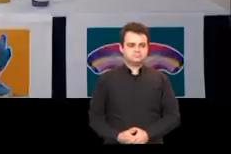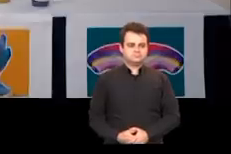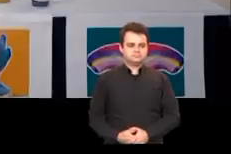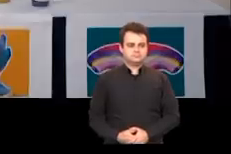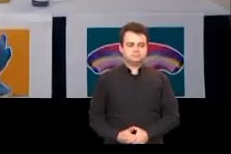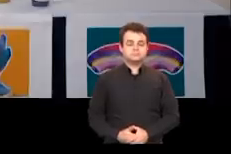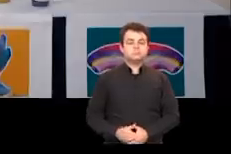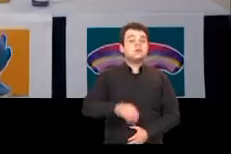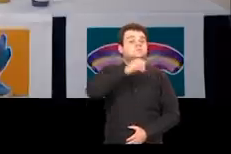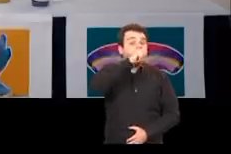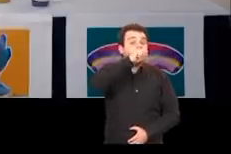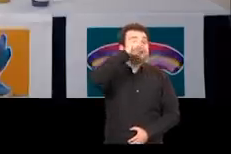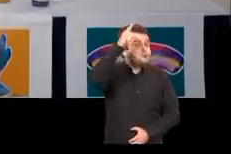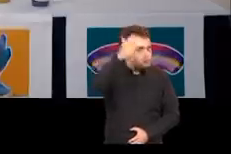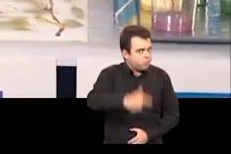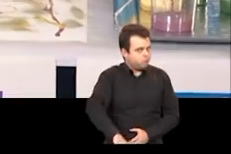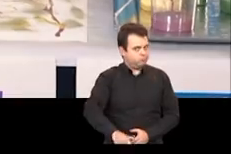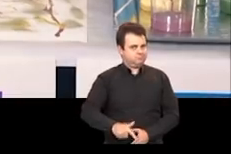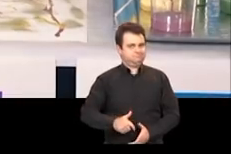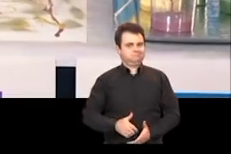Mais um pouco de laranja.